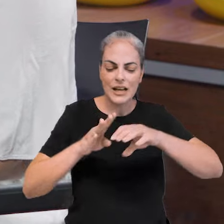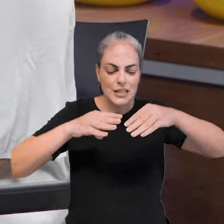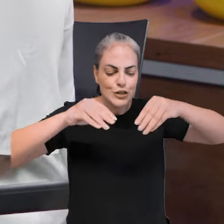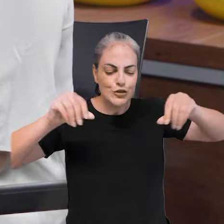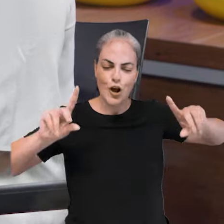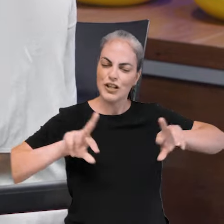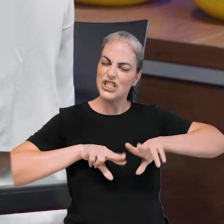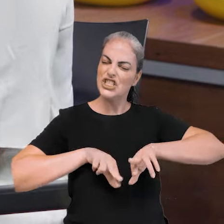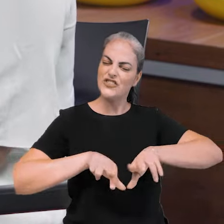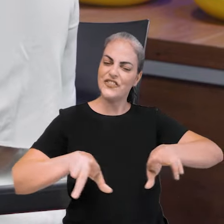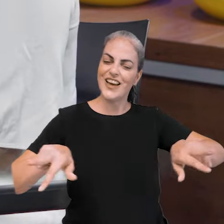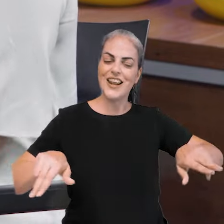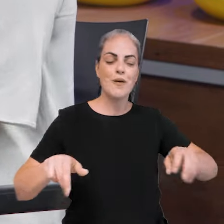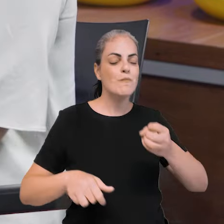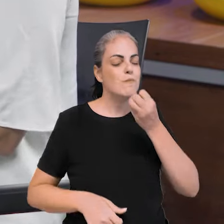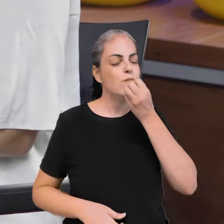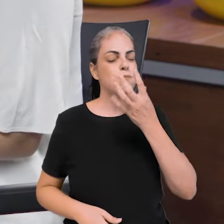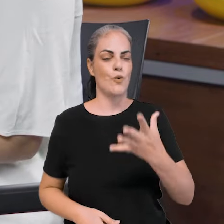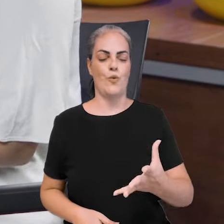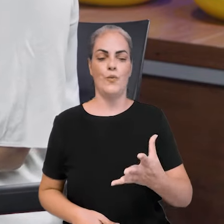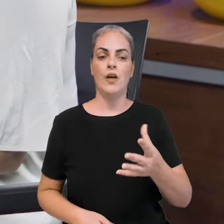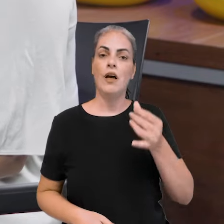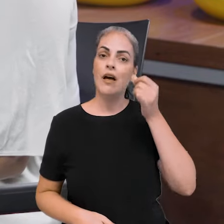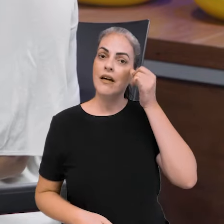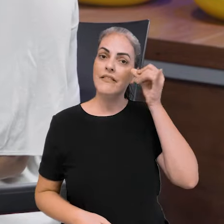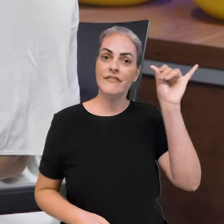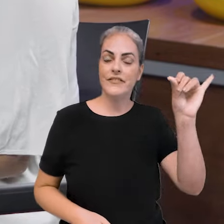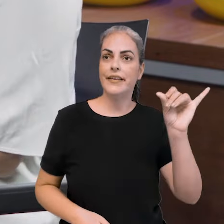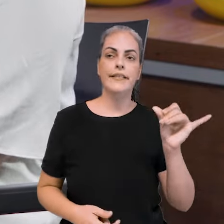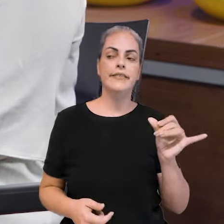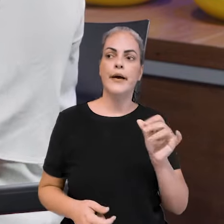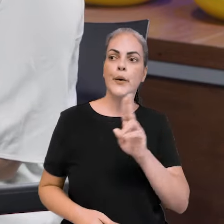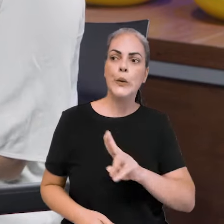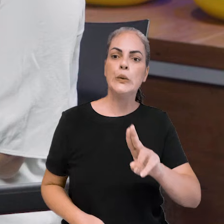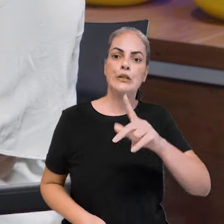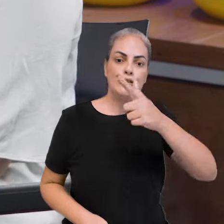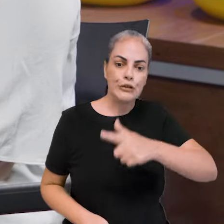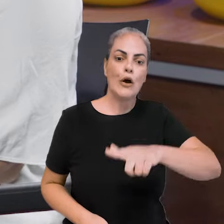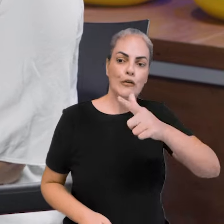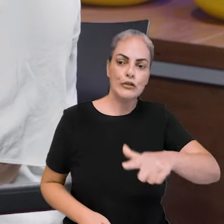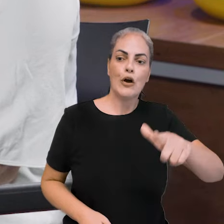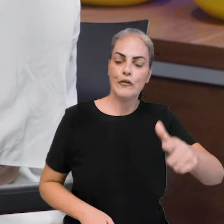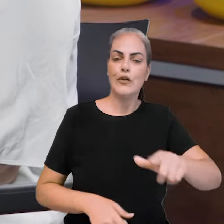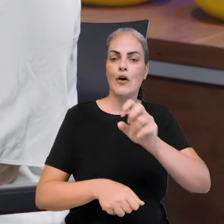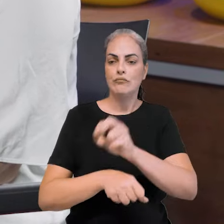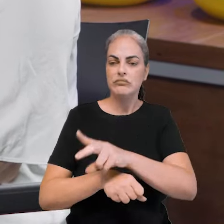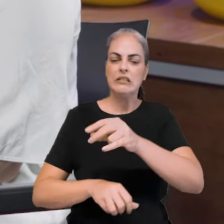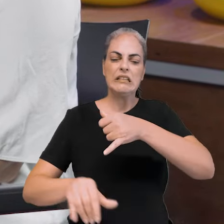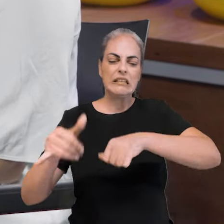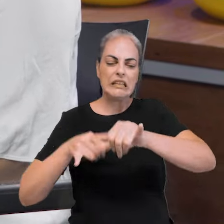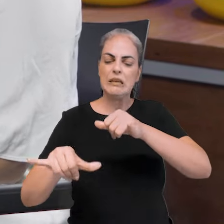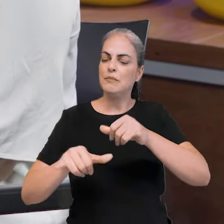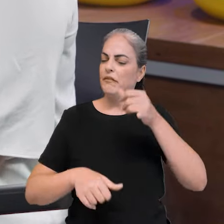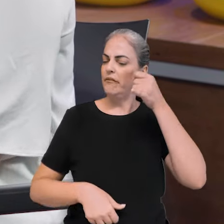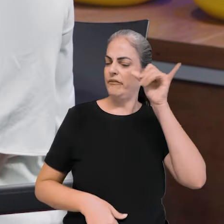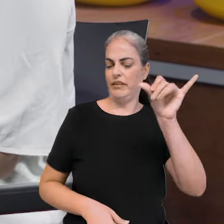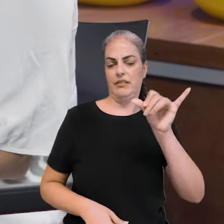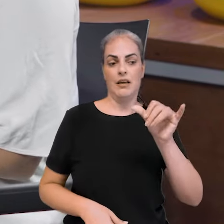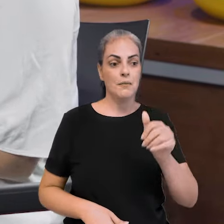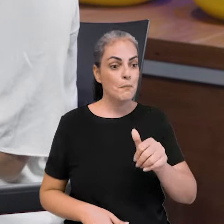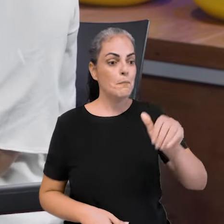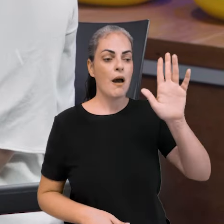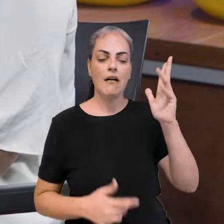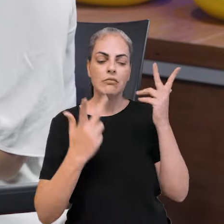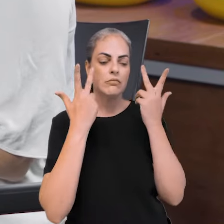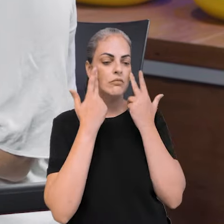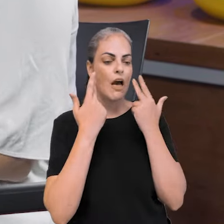Então, a gente precisa cada vez menos da dependência química de agroquímicos e cada vez mais